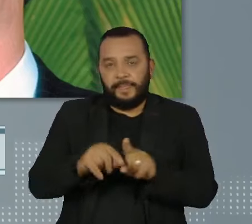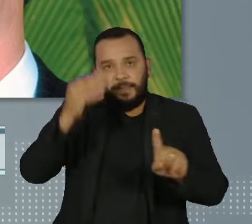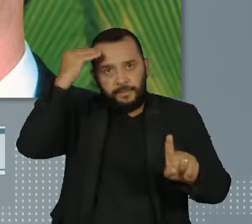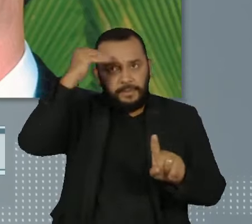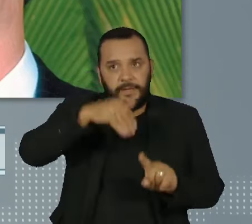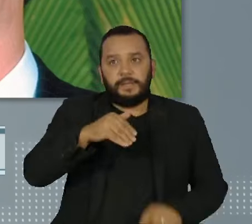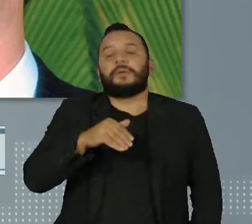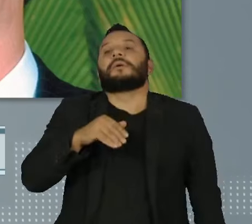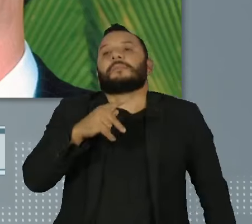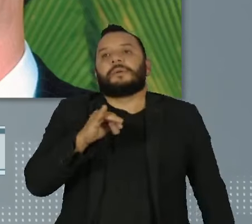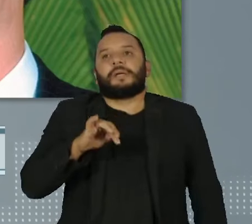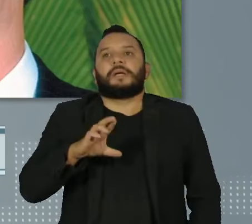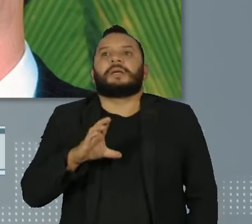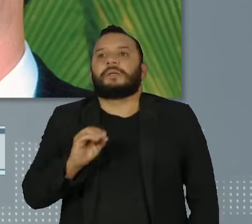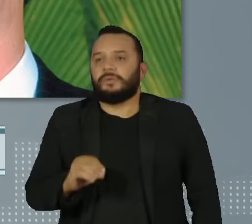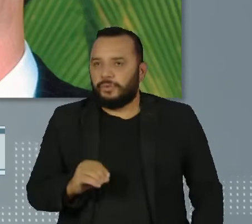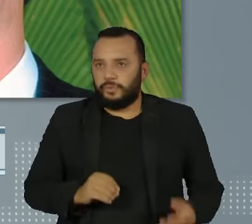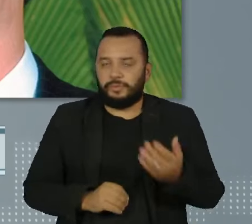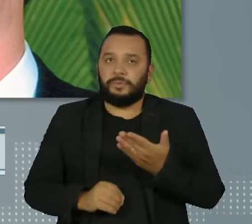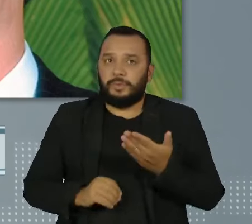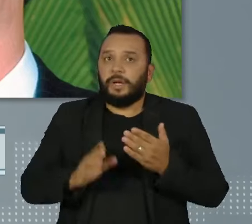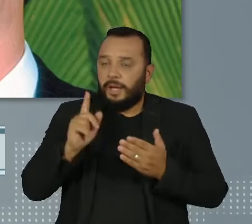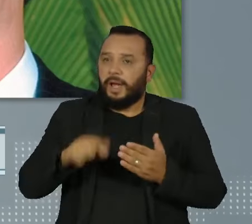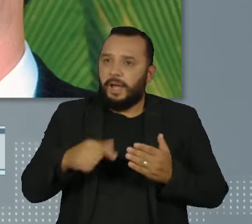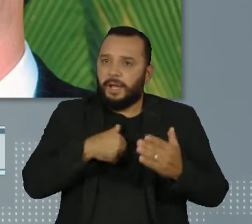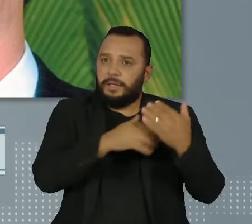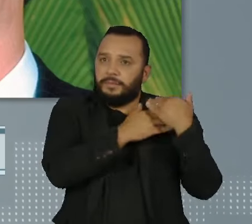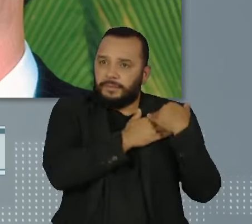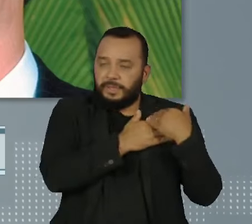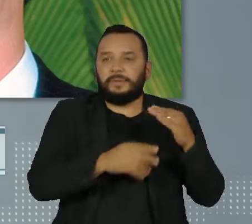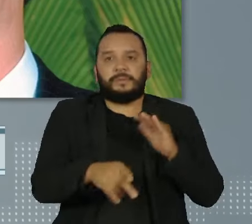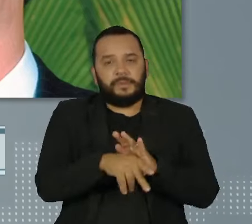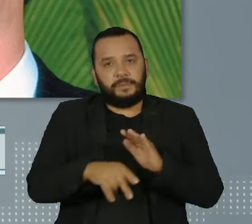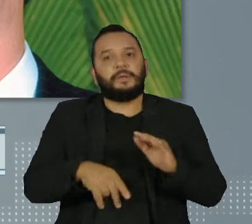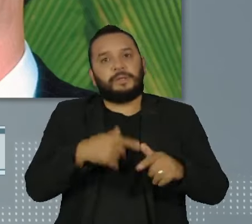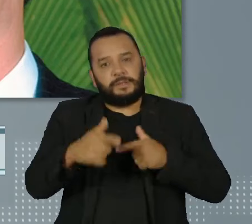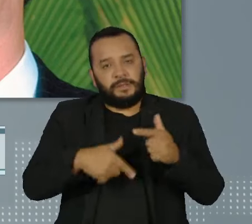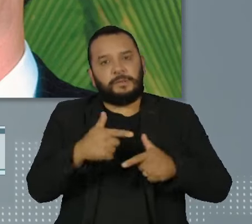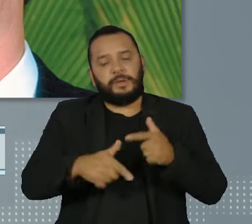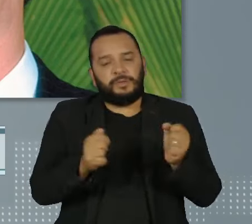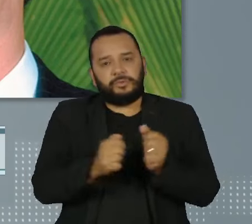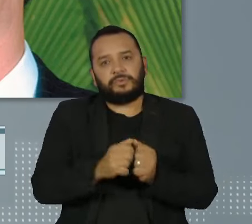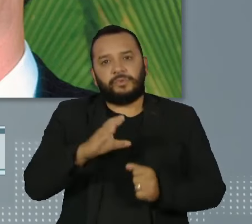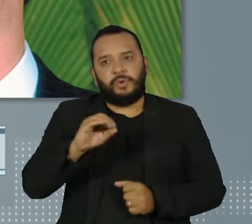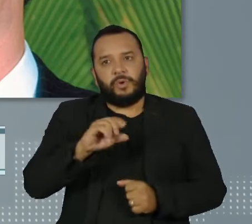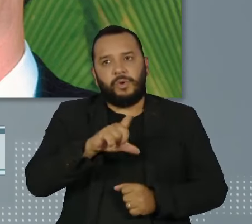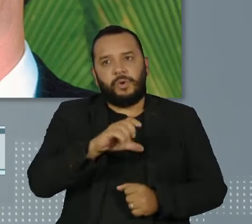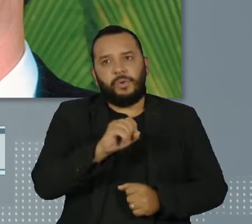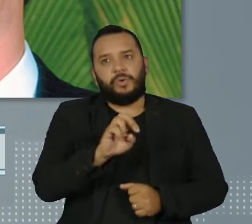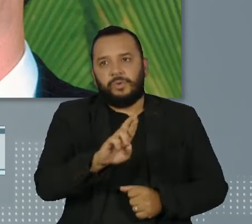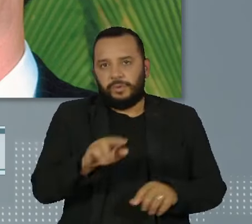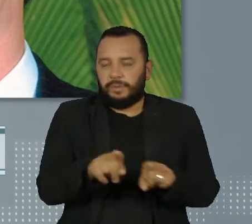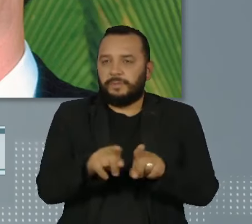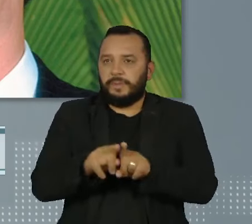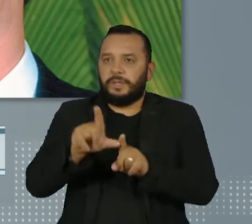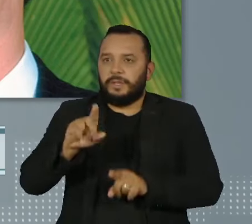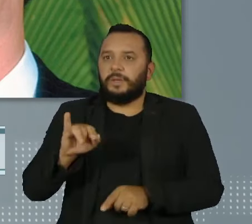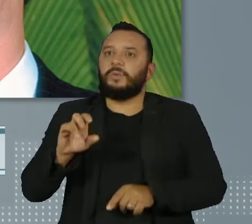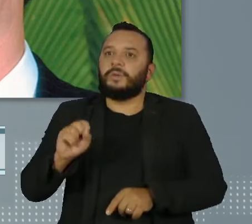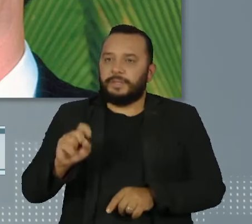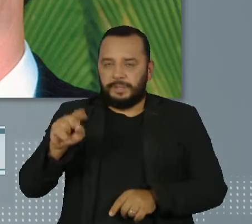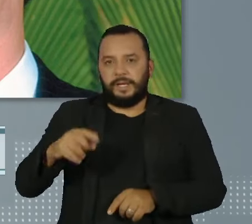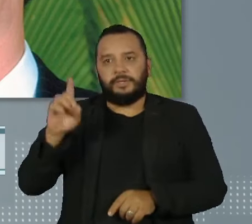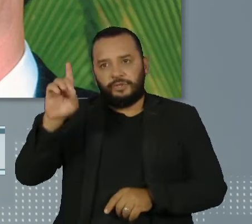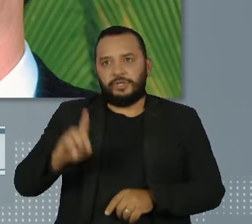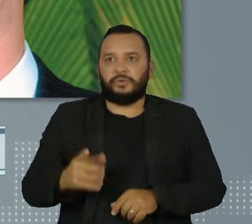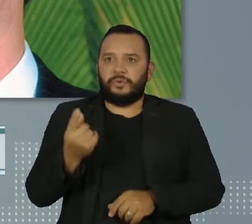bergama de leonei Ramos apontado como operador particular e amigo de color e Luís Pereira Duarte de Amorim apontado como